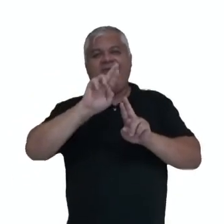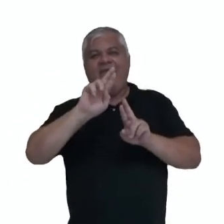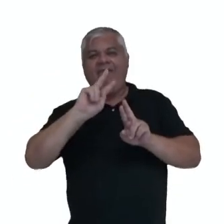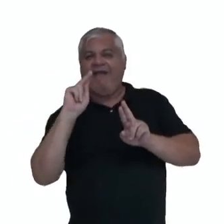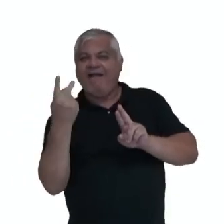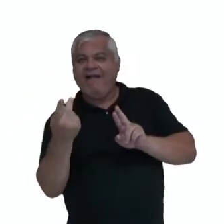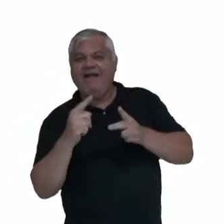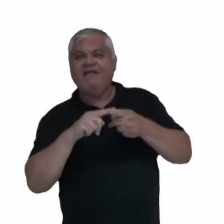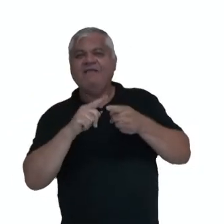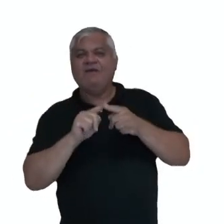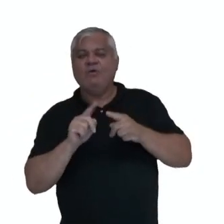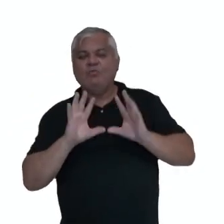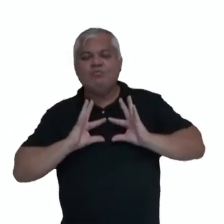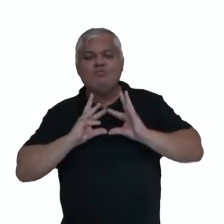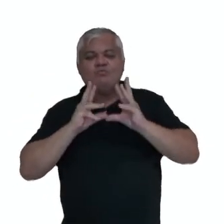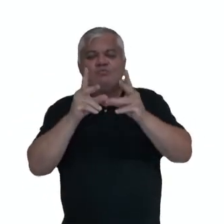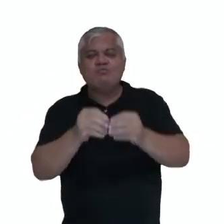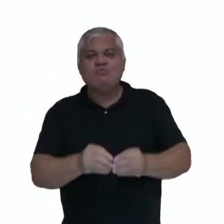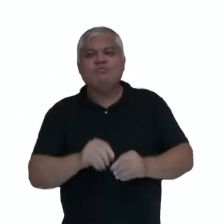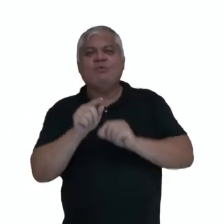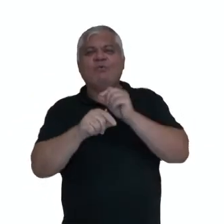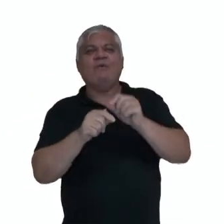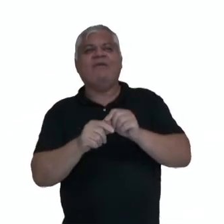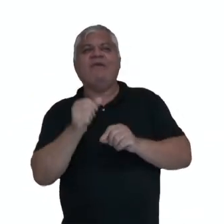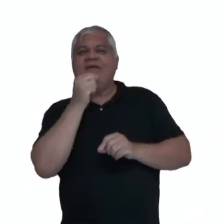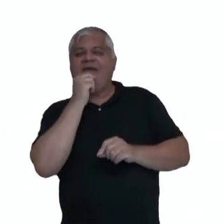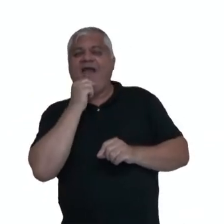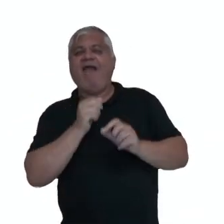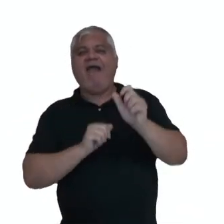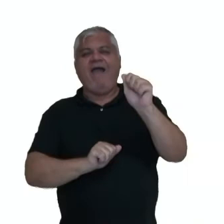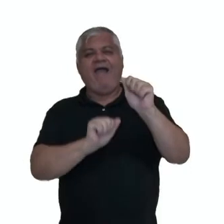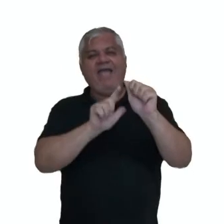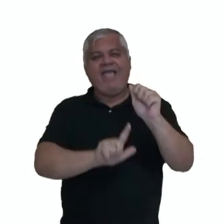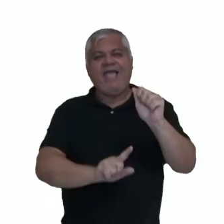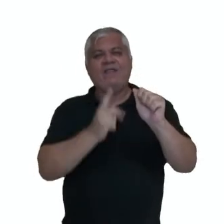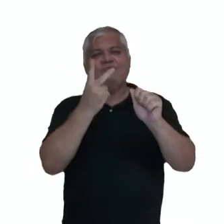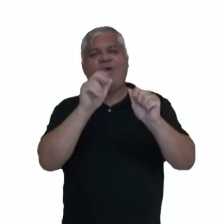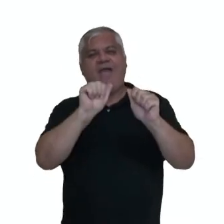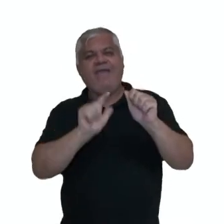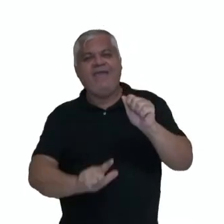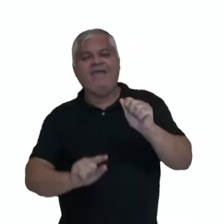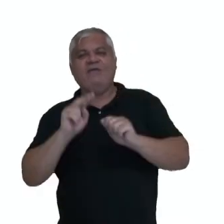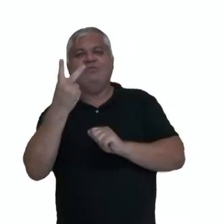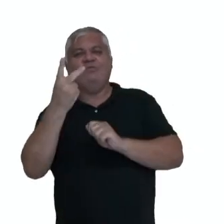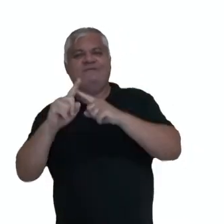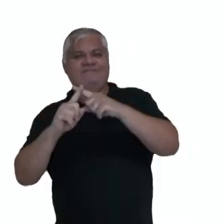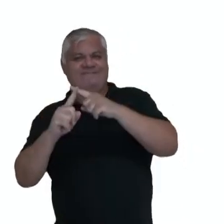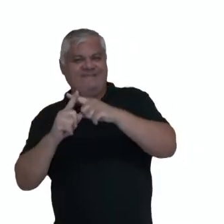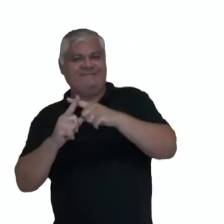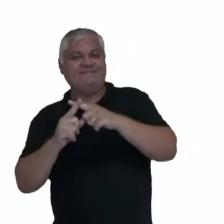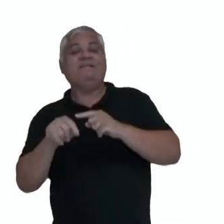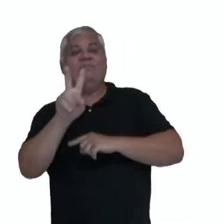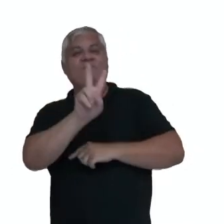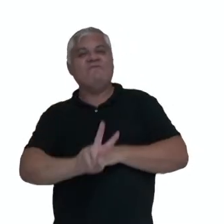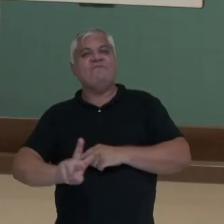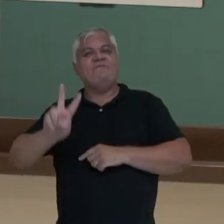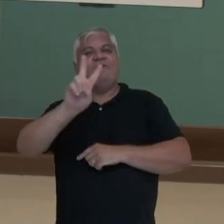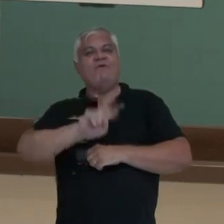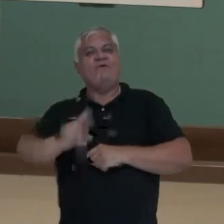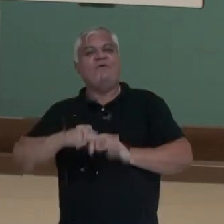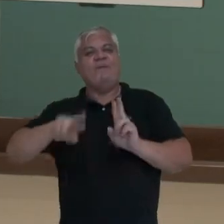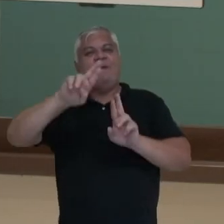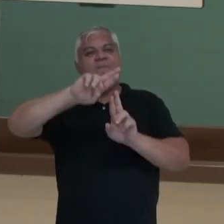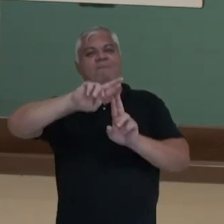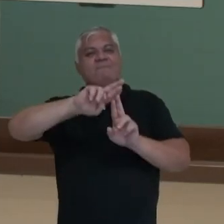área total, que é a área lateral, mais 2 vezes a área da base, e o volume, que é πr ao